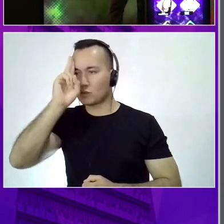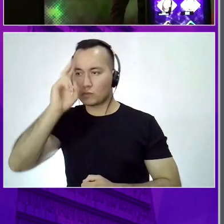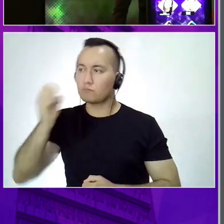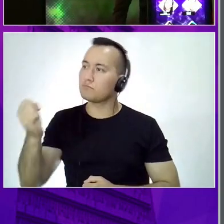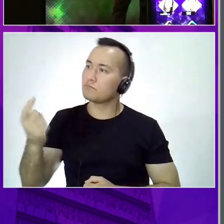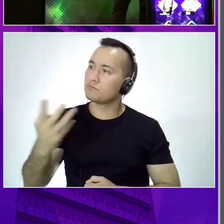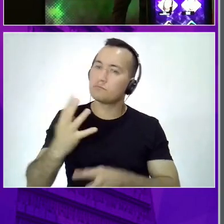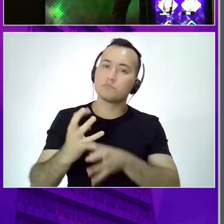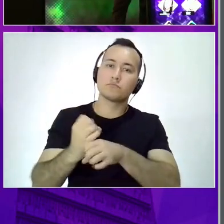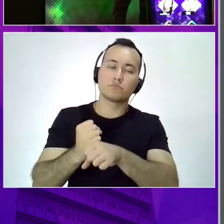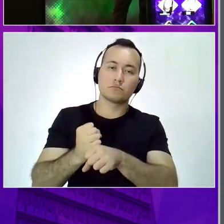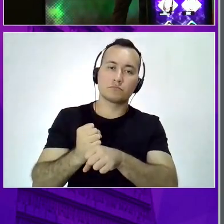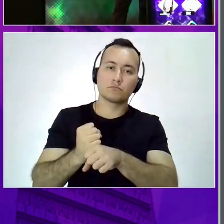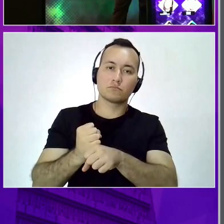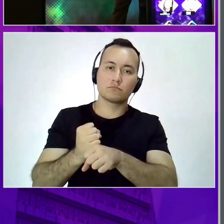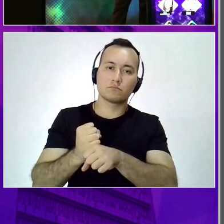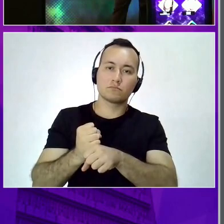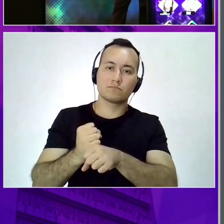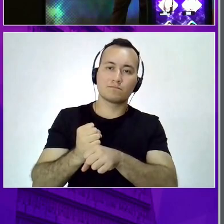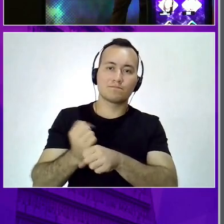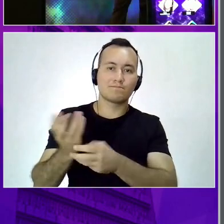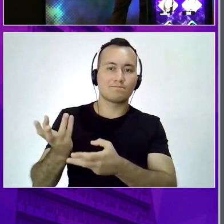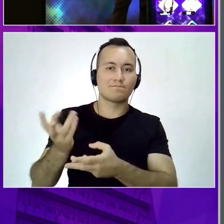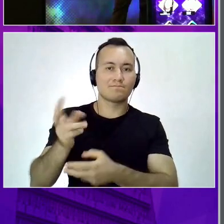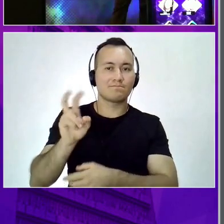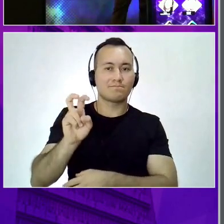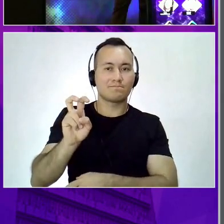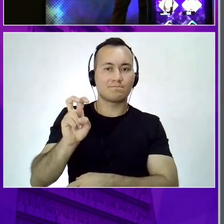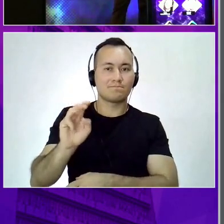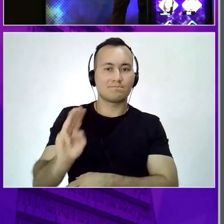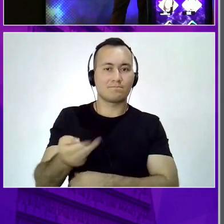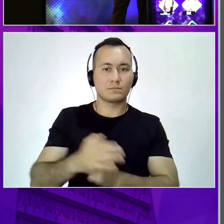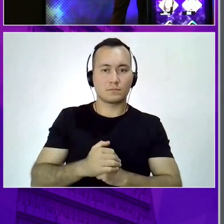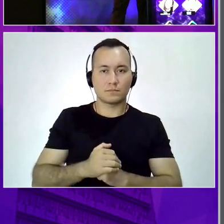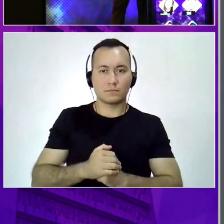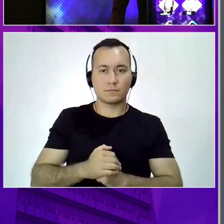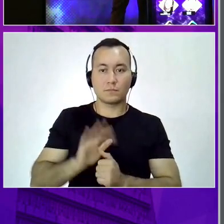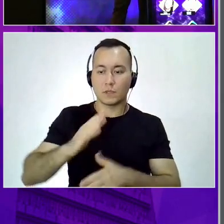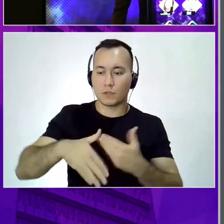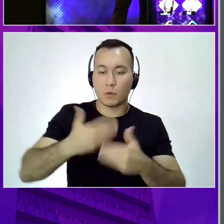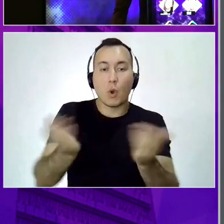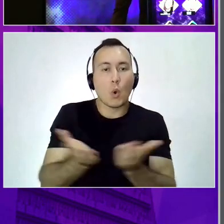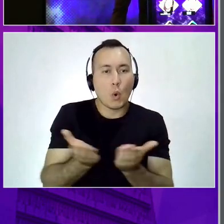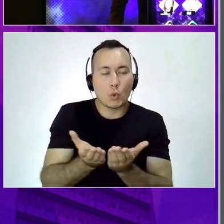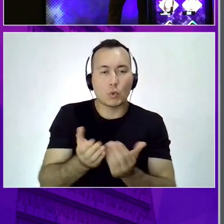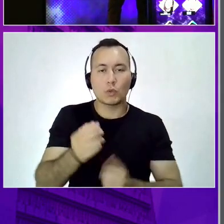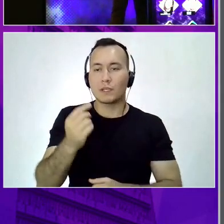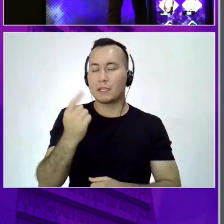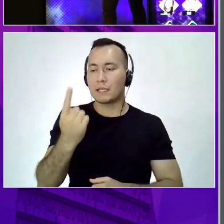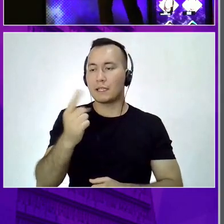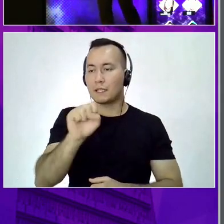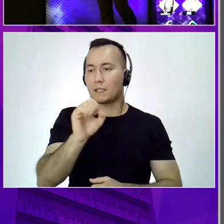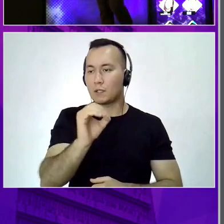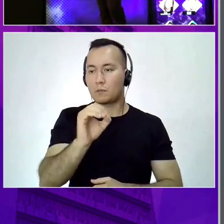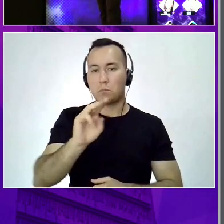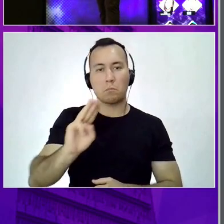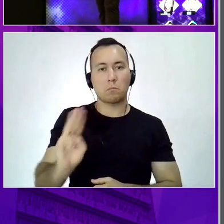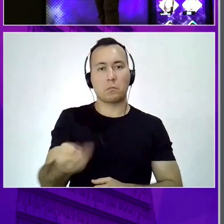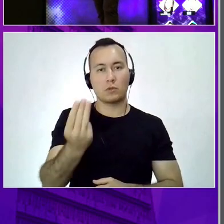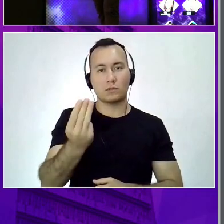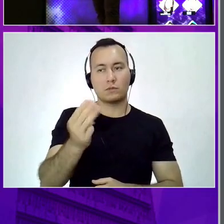de usuários atuais. E todo mundo só fala no quê? Generative AI. Então, eu quero dar uma pausa